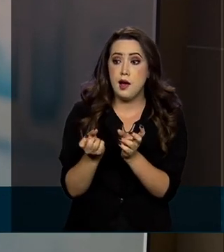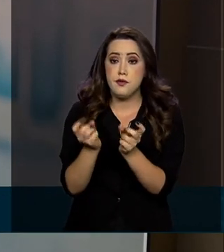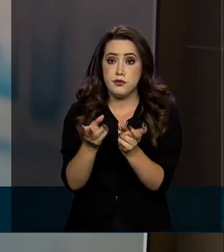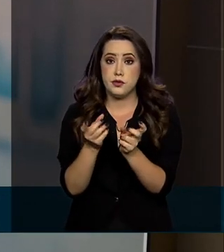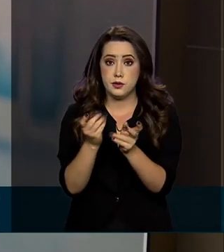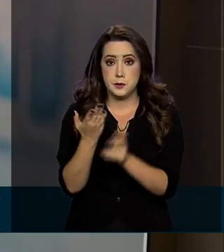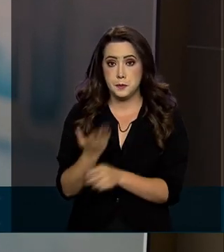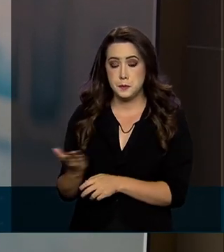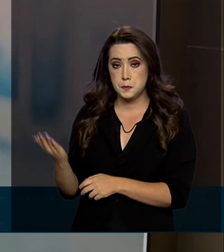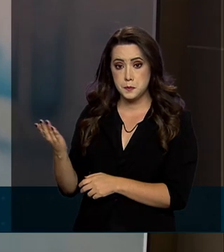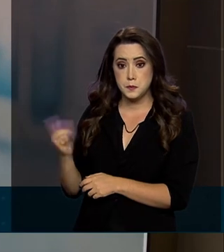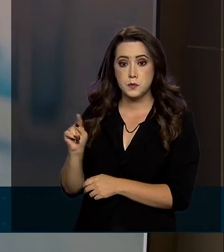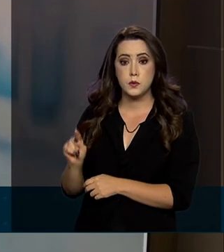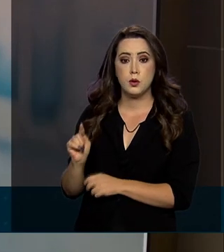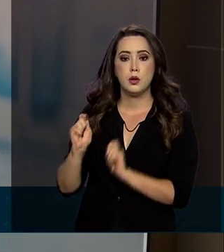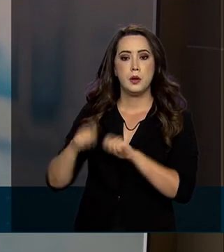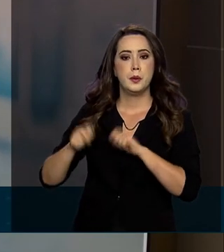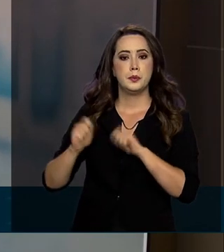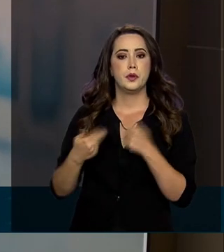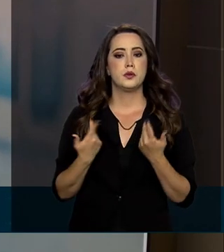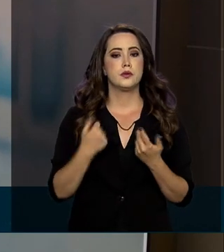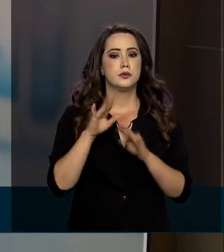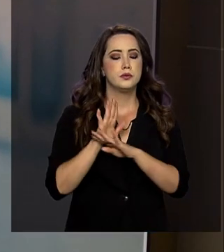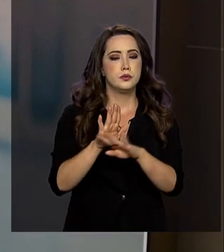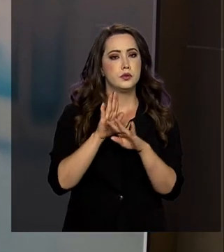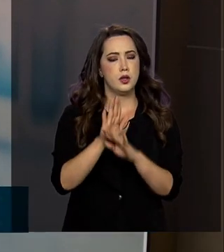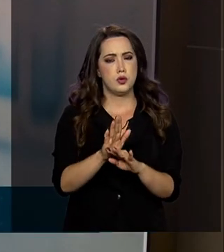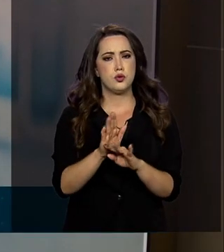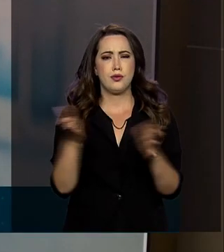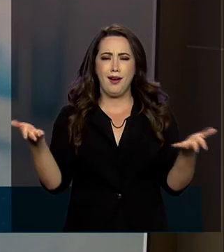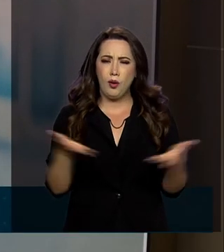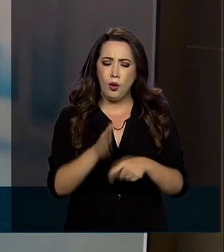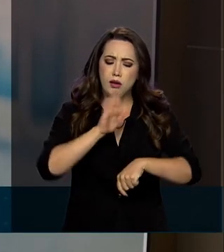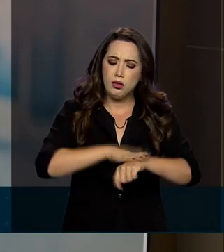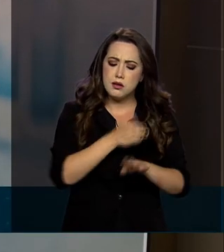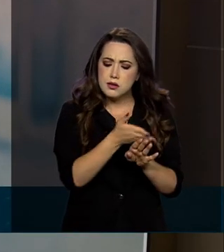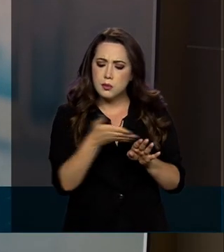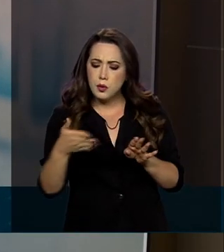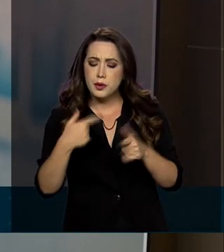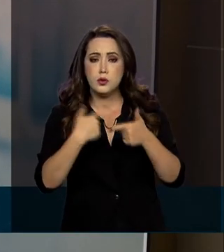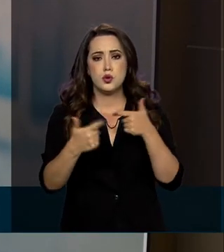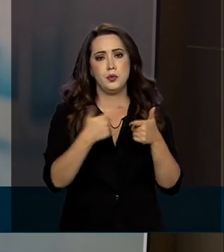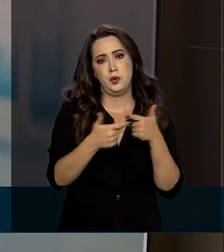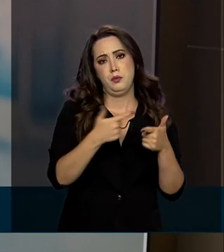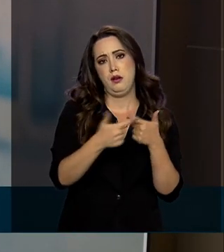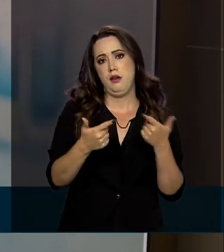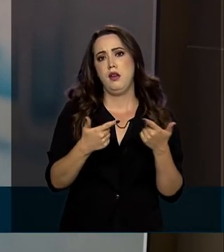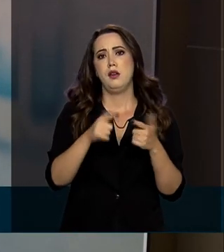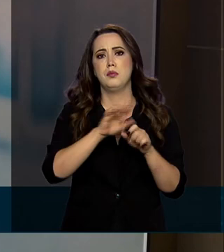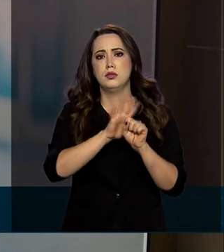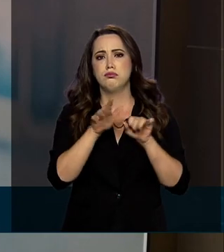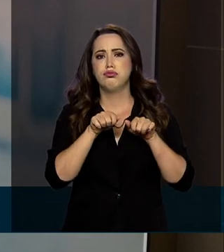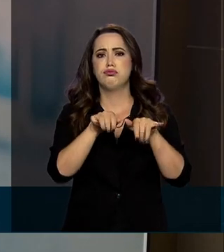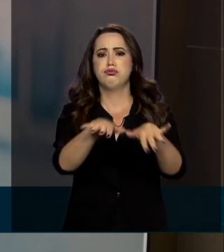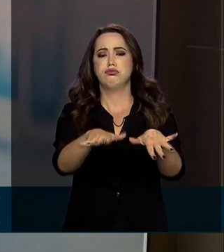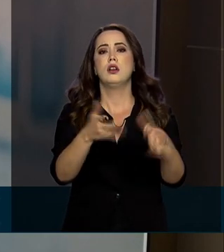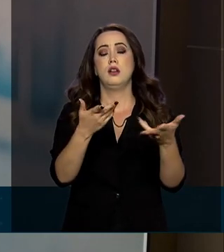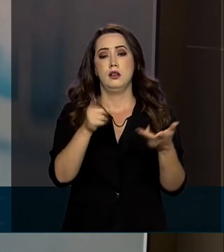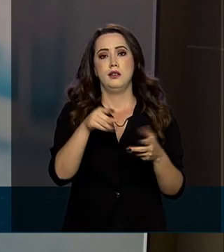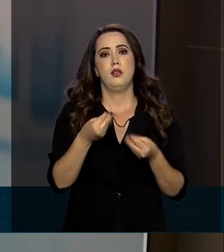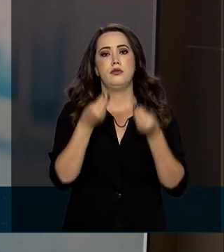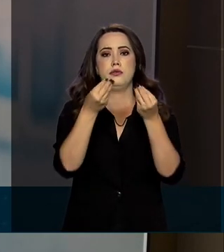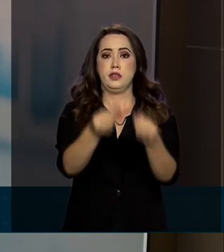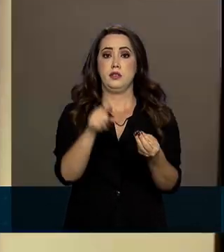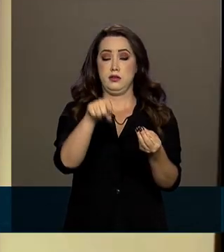nacional, onde a gente possa ajudar nesse momento de crise, de pandemia, disponibilizando esse equipamento que é tão